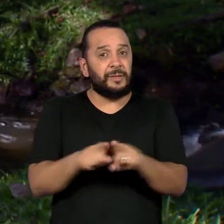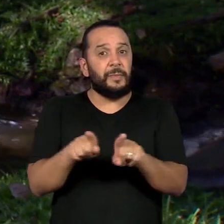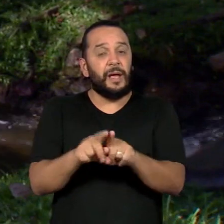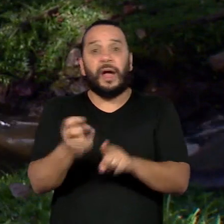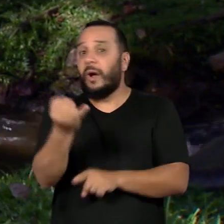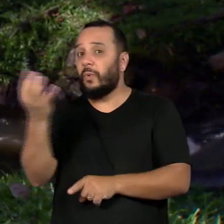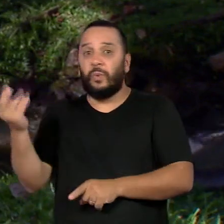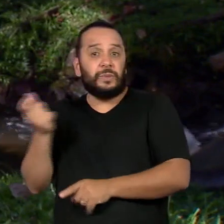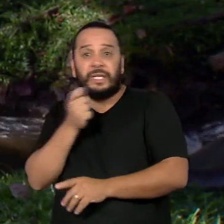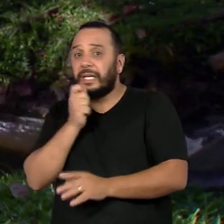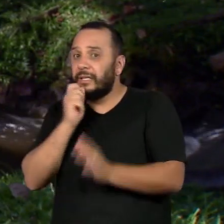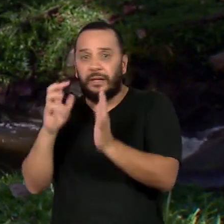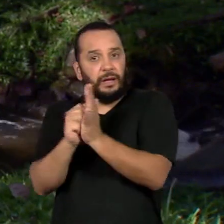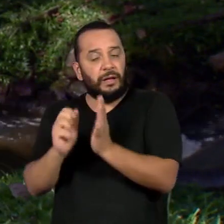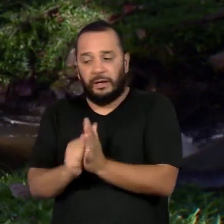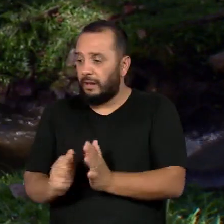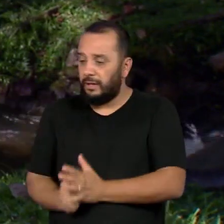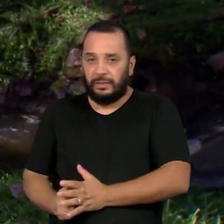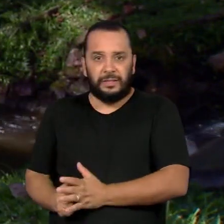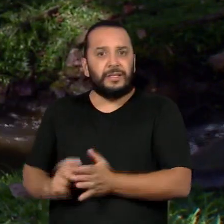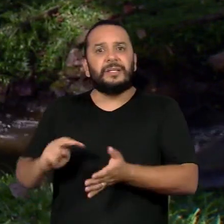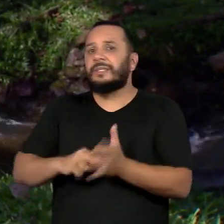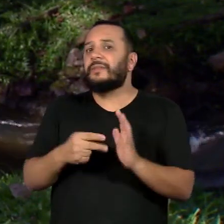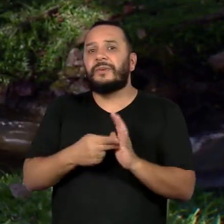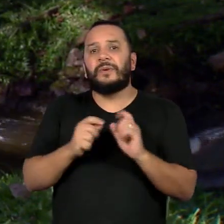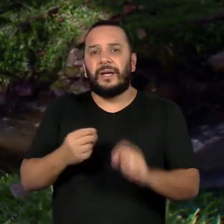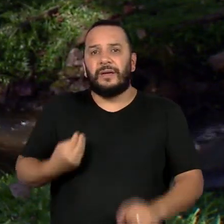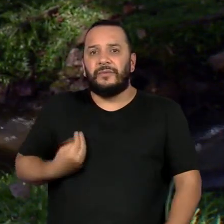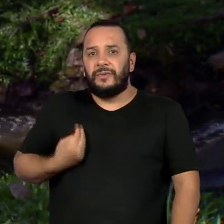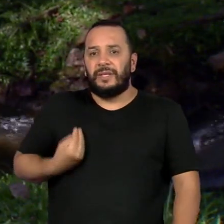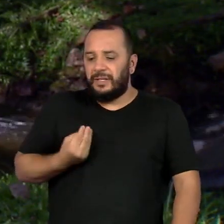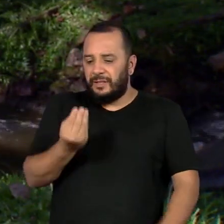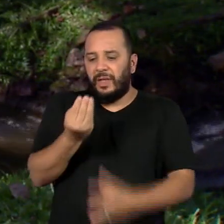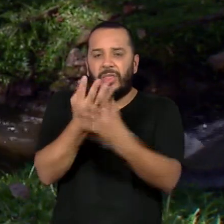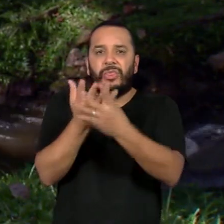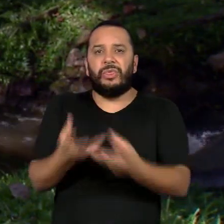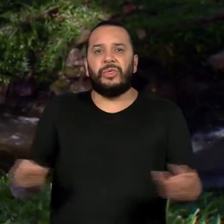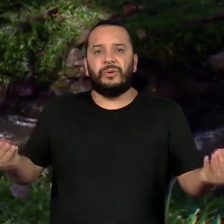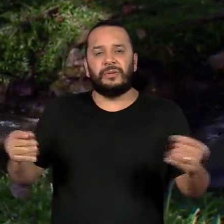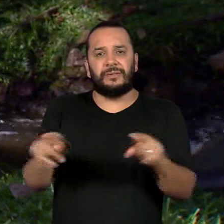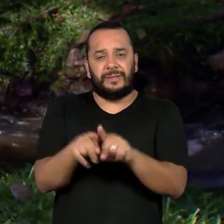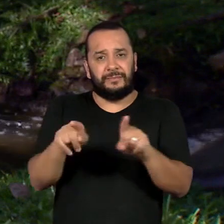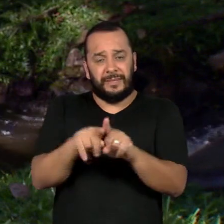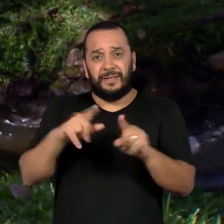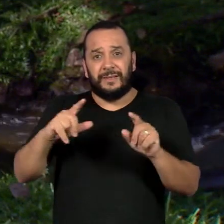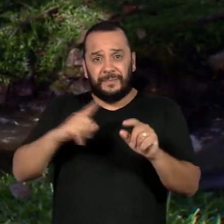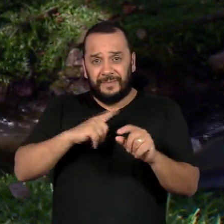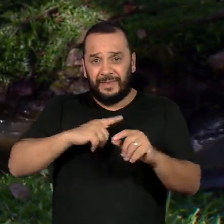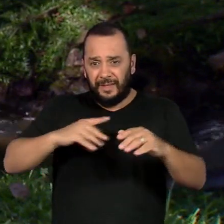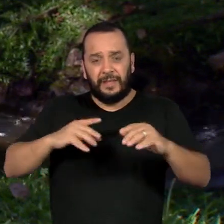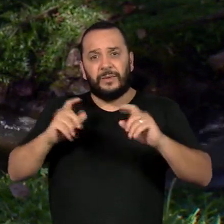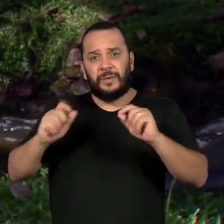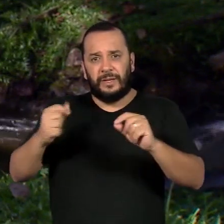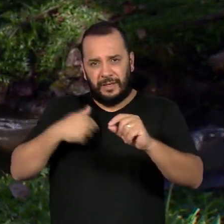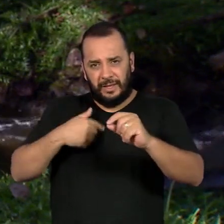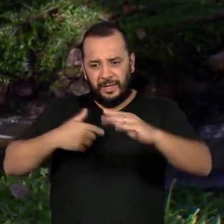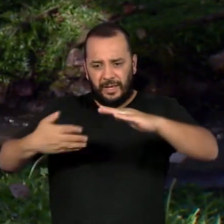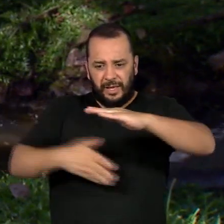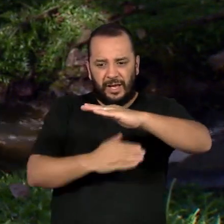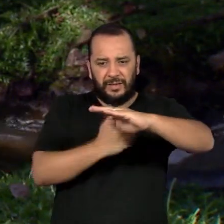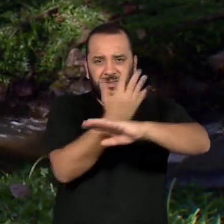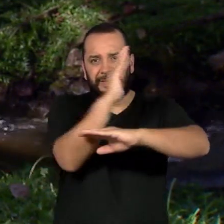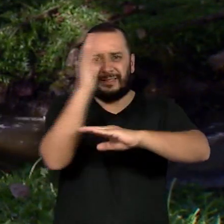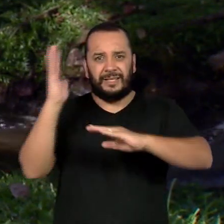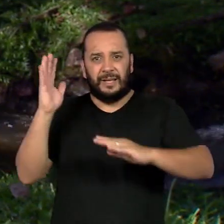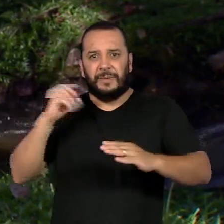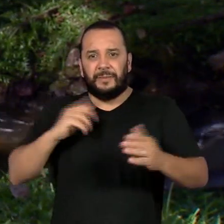perder vidas e desequilibrar os ecossistemas. A perda é também dos recursos econômicos. Quanto